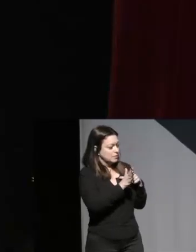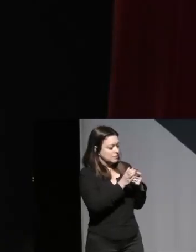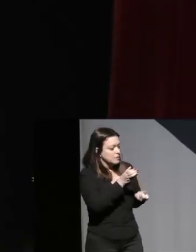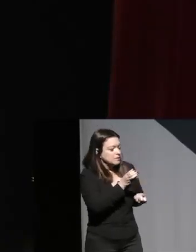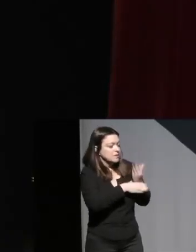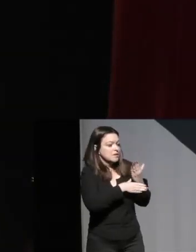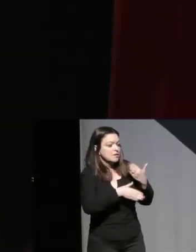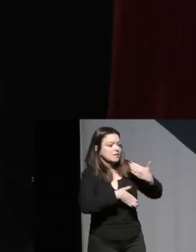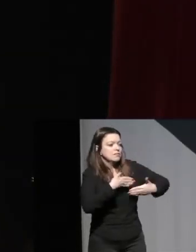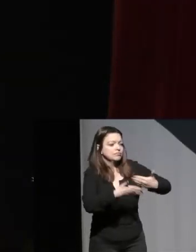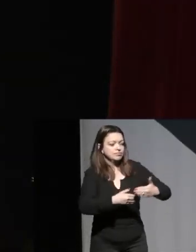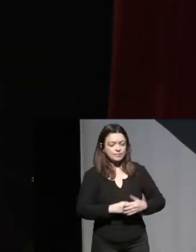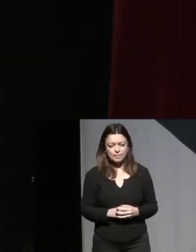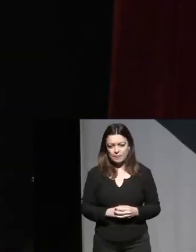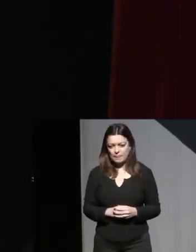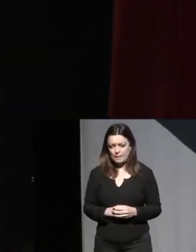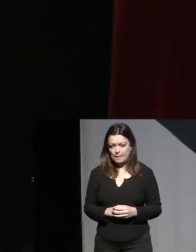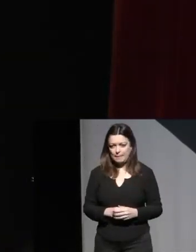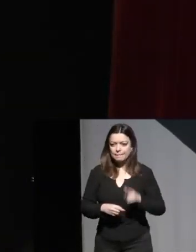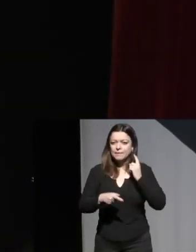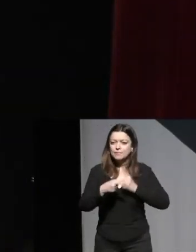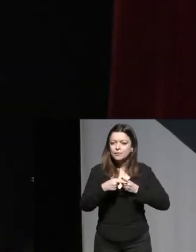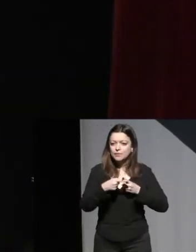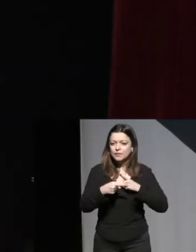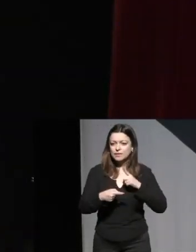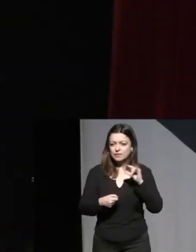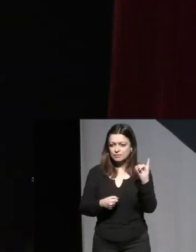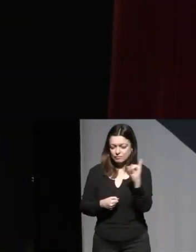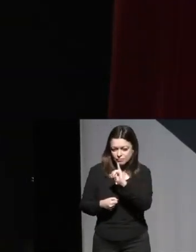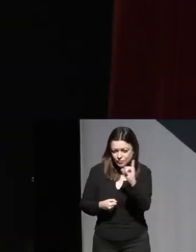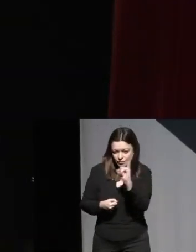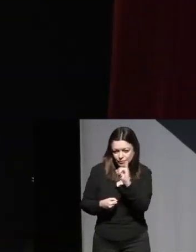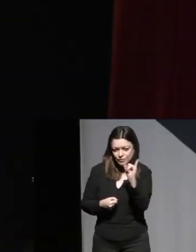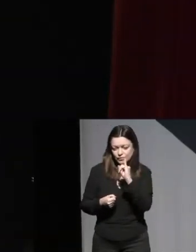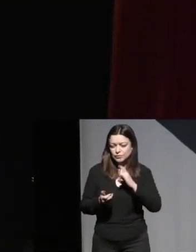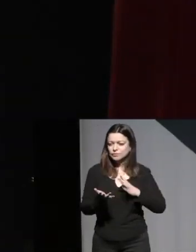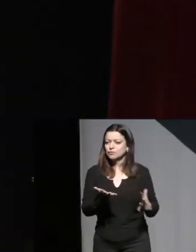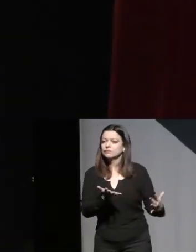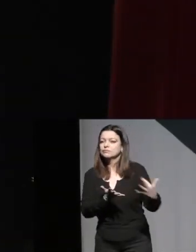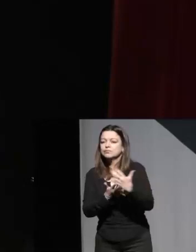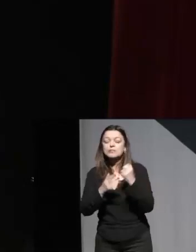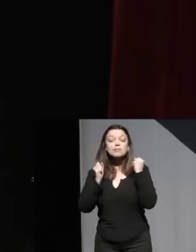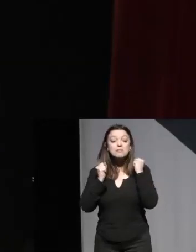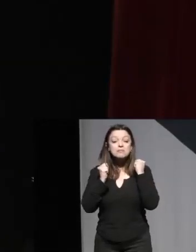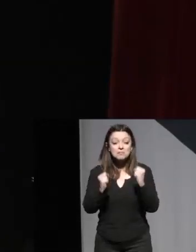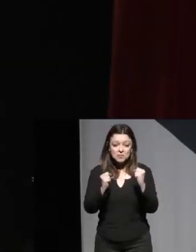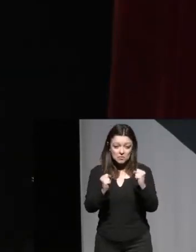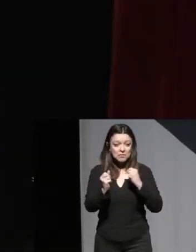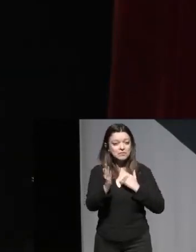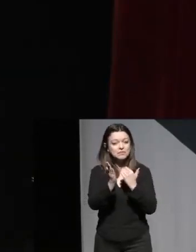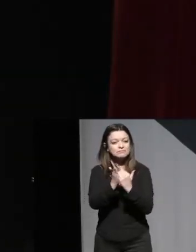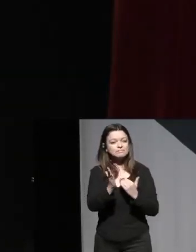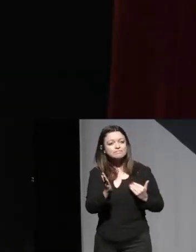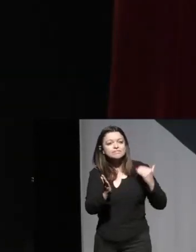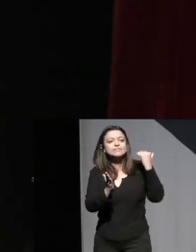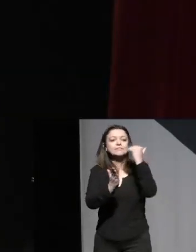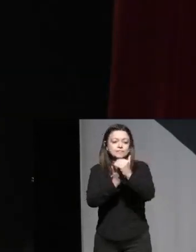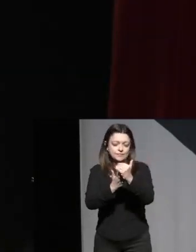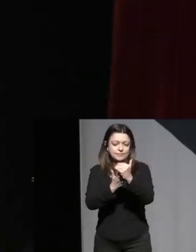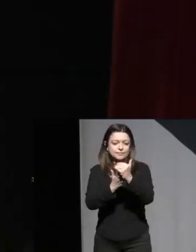de dúvidas, ela pode trazer, né, um aumento de arrecadação, mas ela tem um limite. E aqui eu